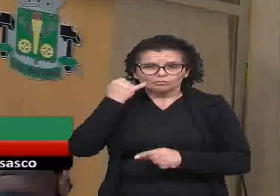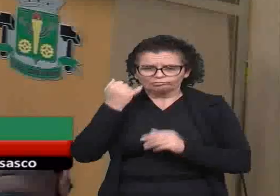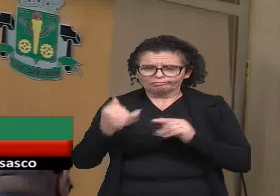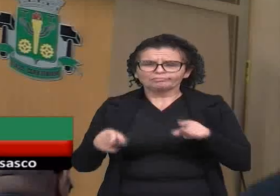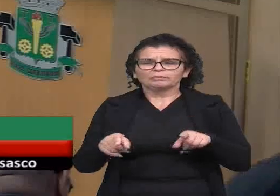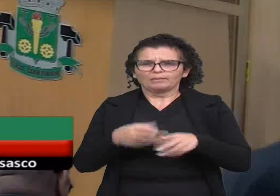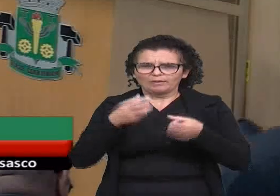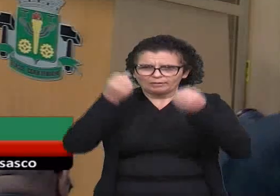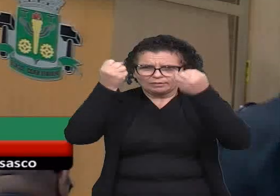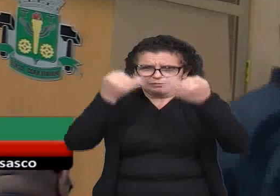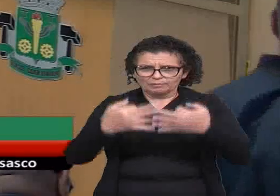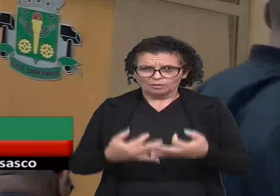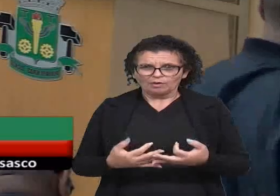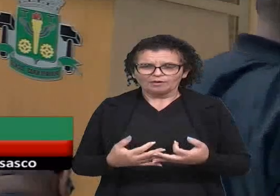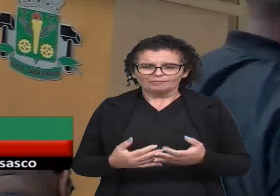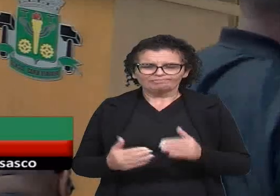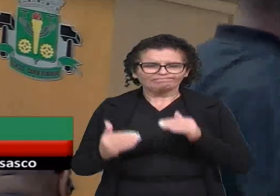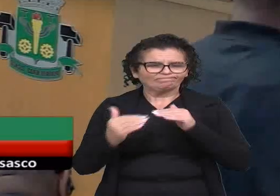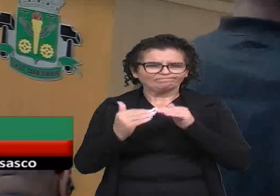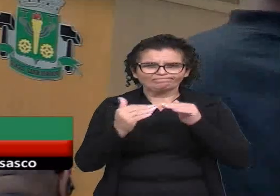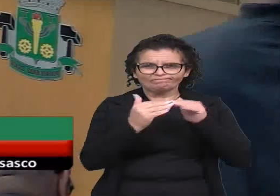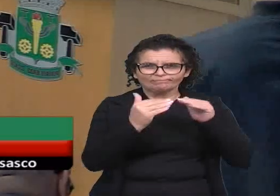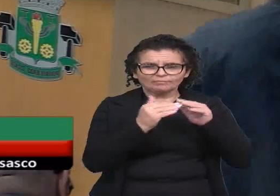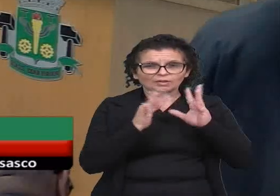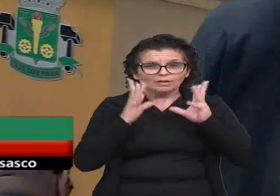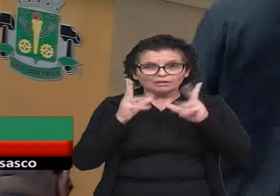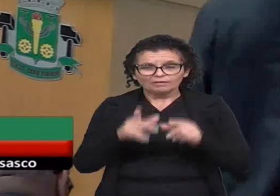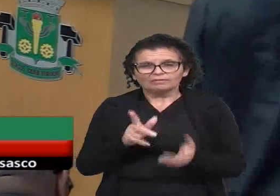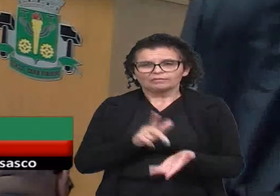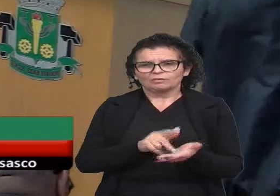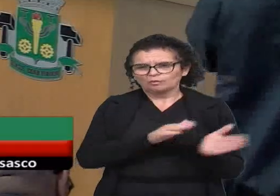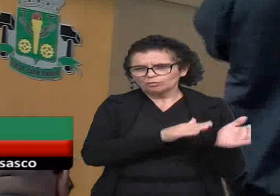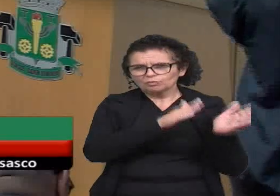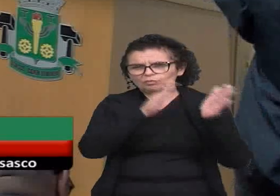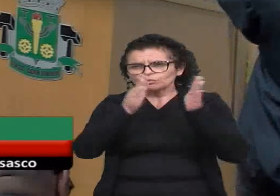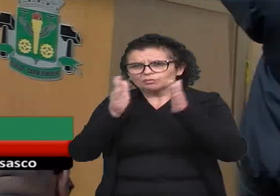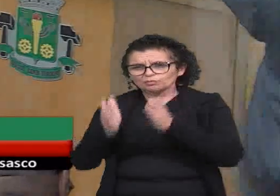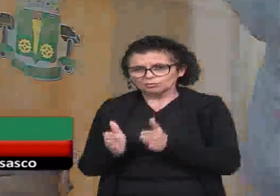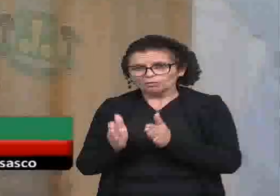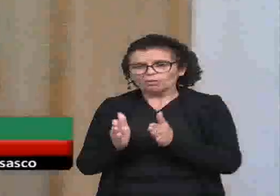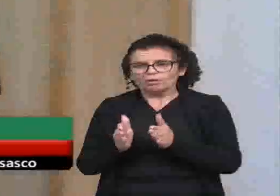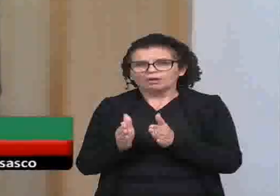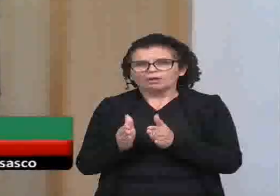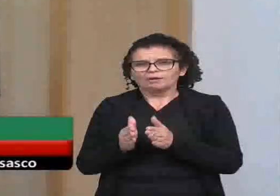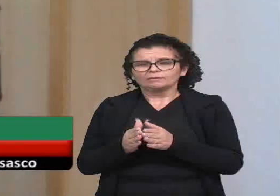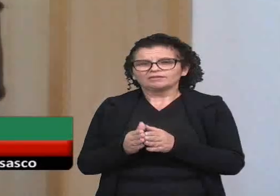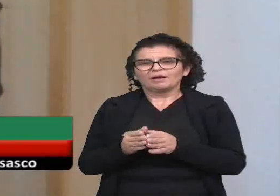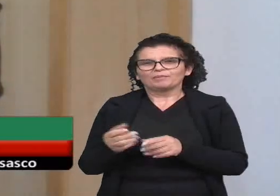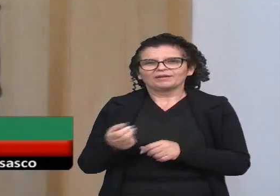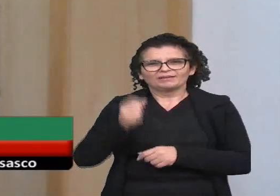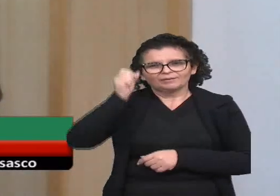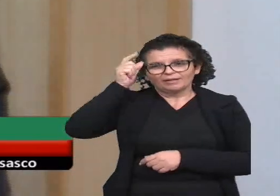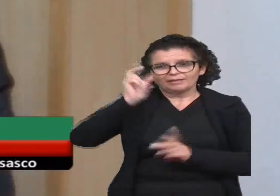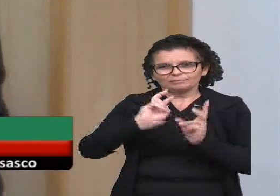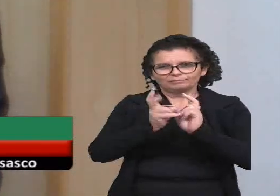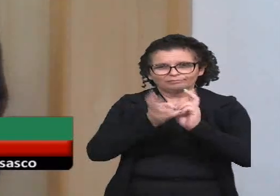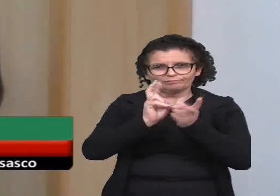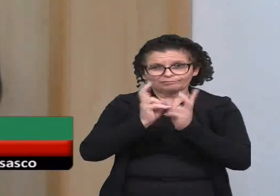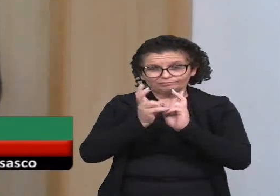também são incríveis e relatam todo o cotidiano histórico da arte milenar que nós temos, que é a